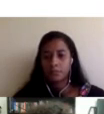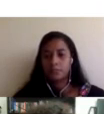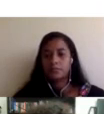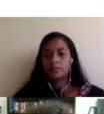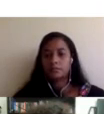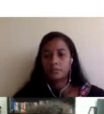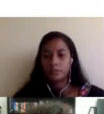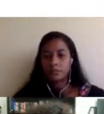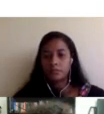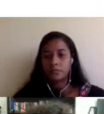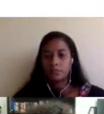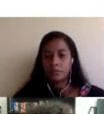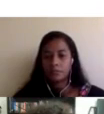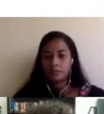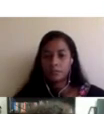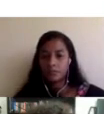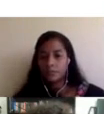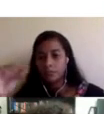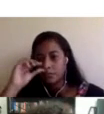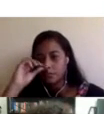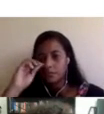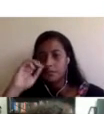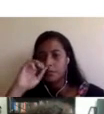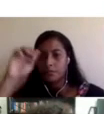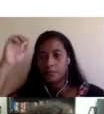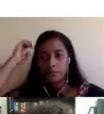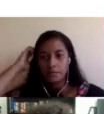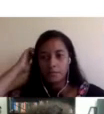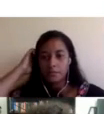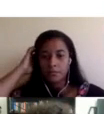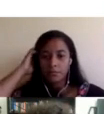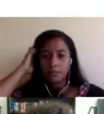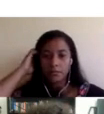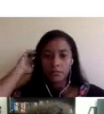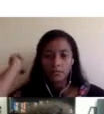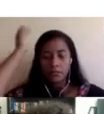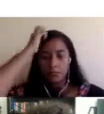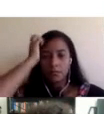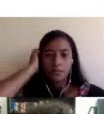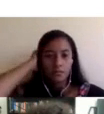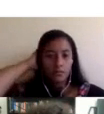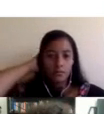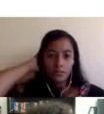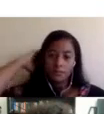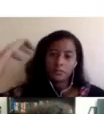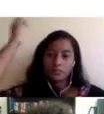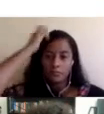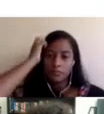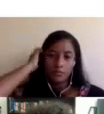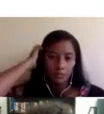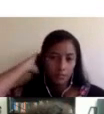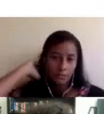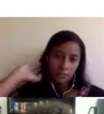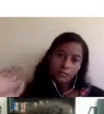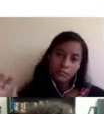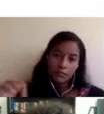Souza, práticas funcionais de ensino, por Freire, leitura e escrita como práticas sociais, por Santos, e estudos